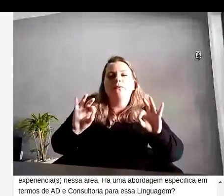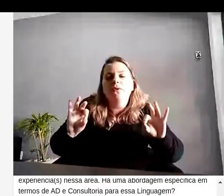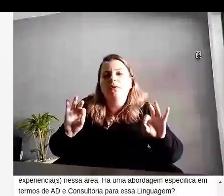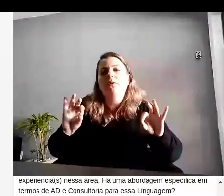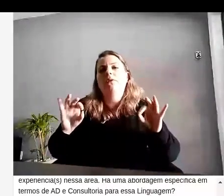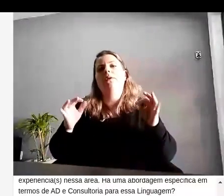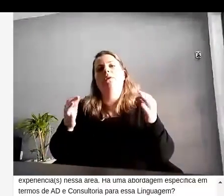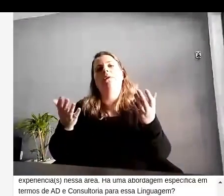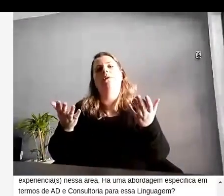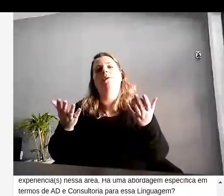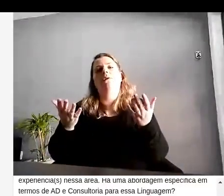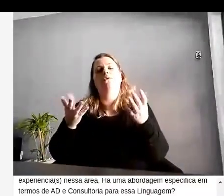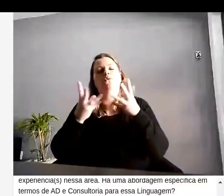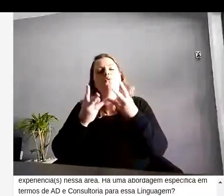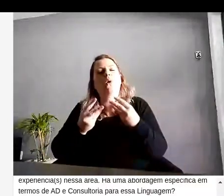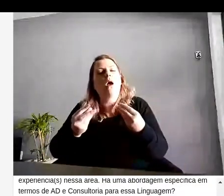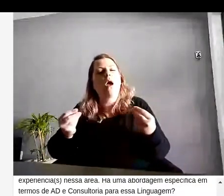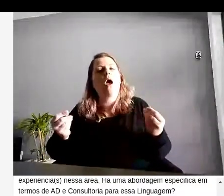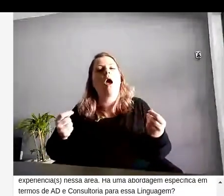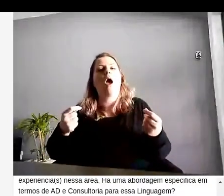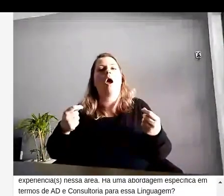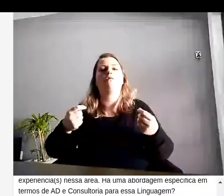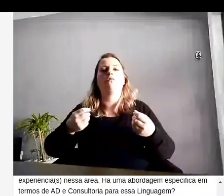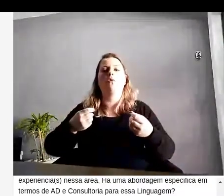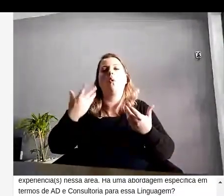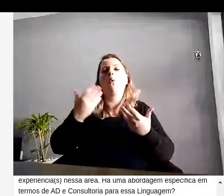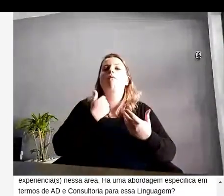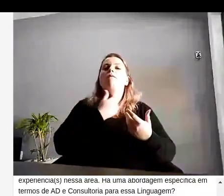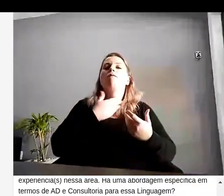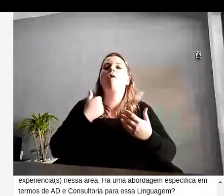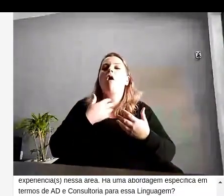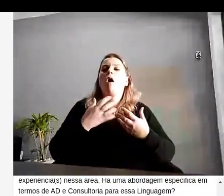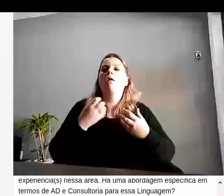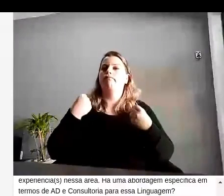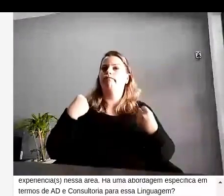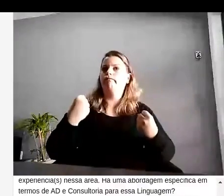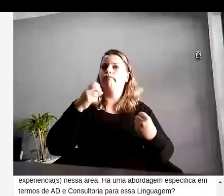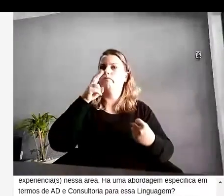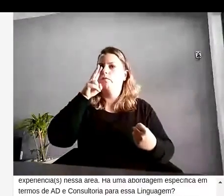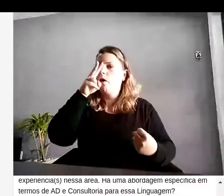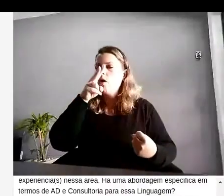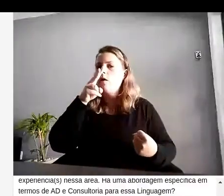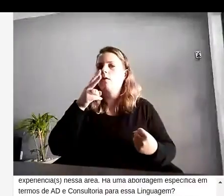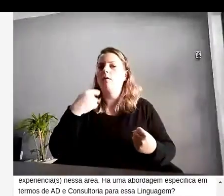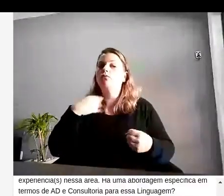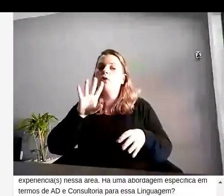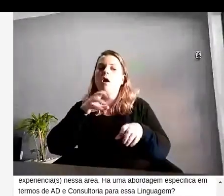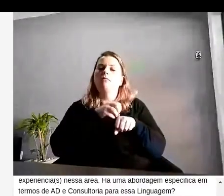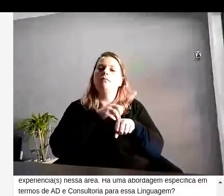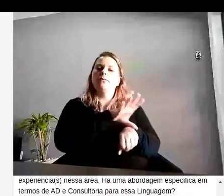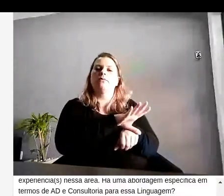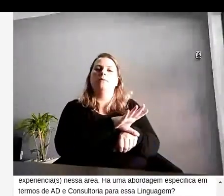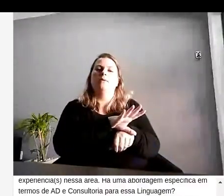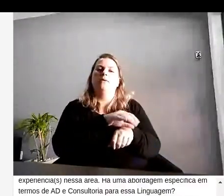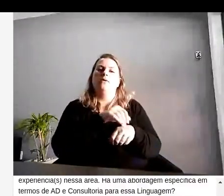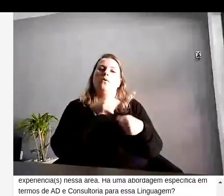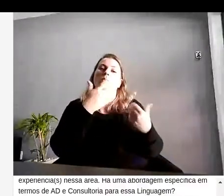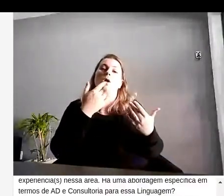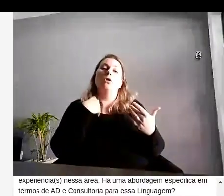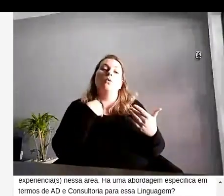mais suave ou mais pesada. Isso eu já comento quando leio o roteiro e já repasso.